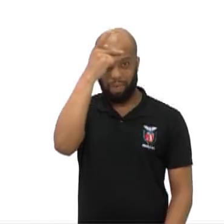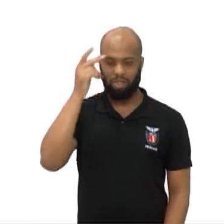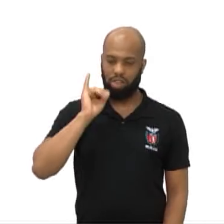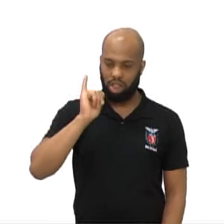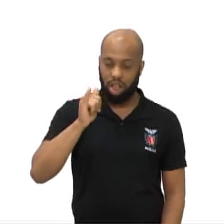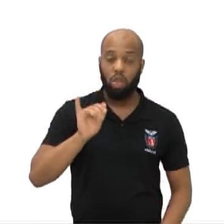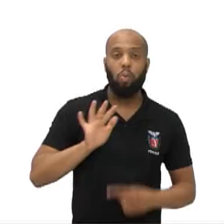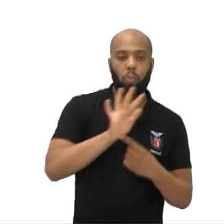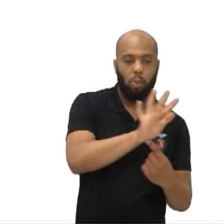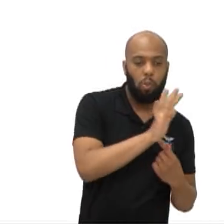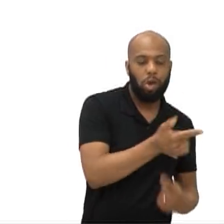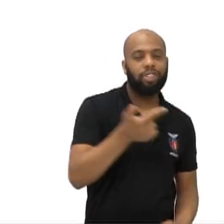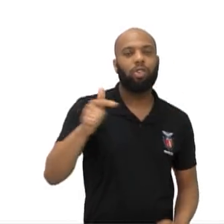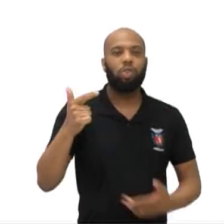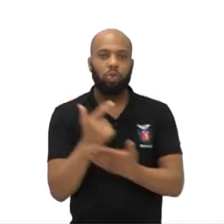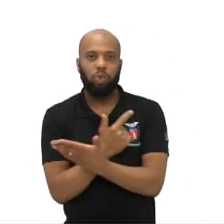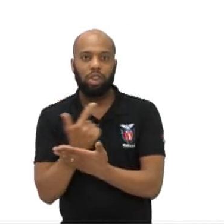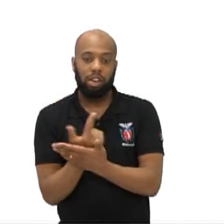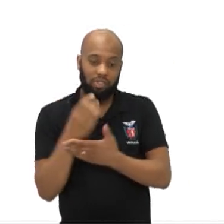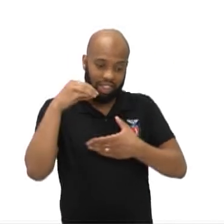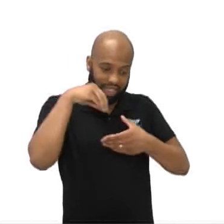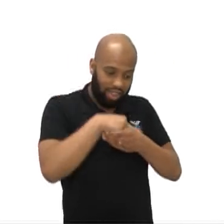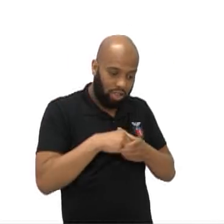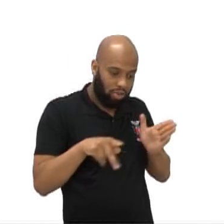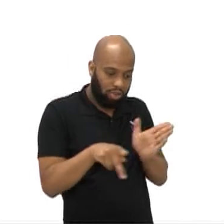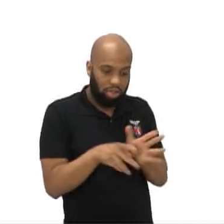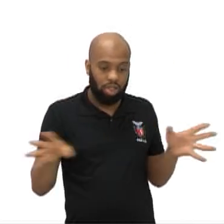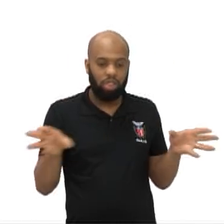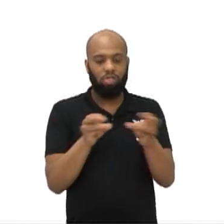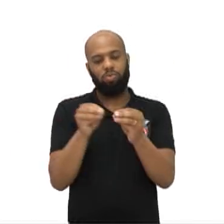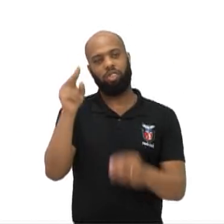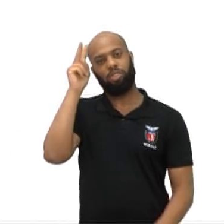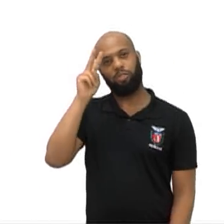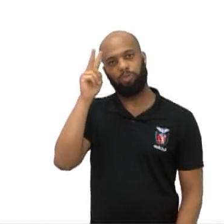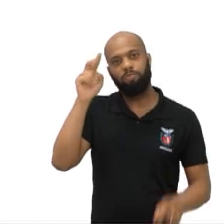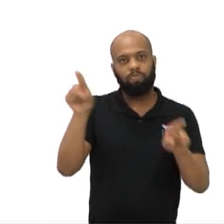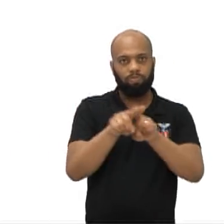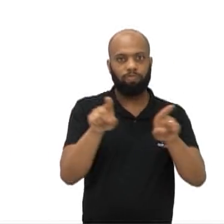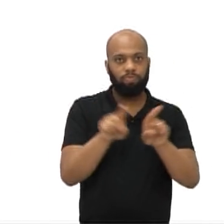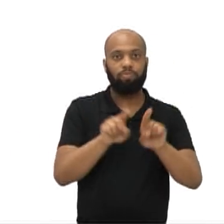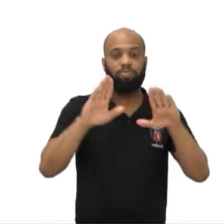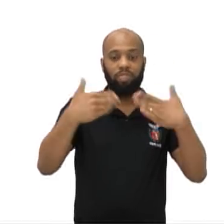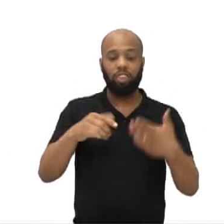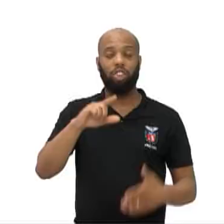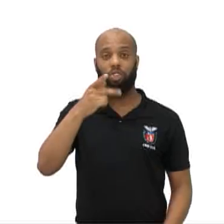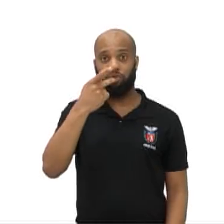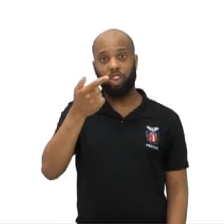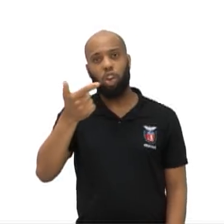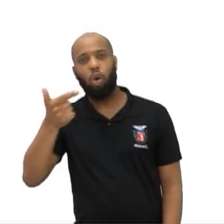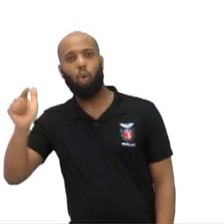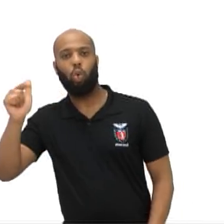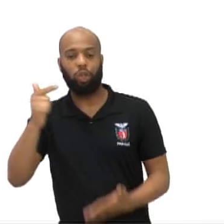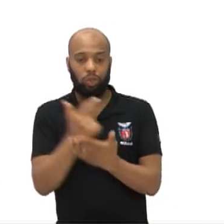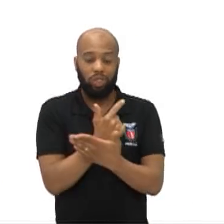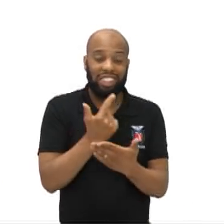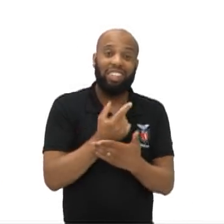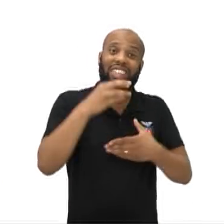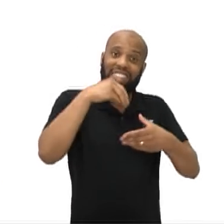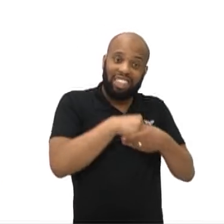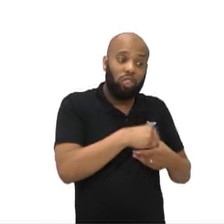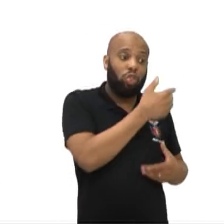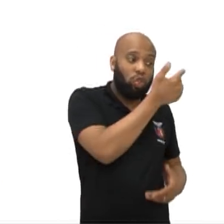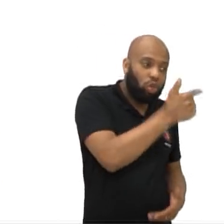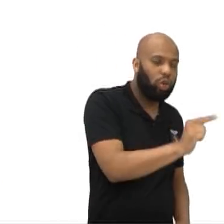mencionar outros livros dentro do enredo dessa história, né? Então, os livros que ele menciona ali, Floresta Virgem,